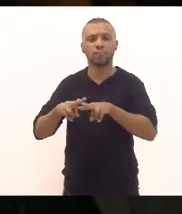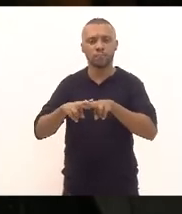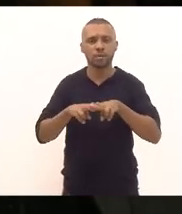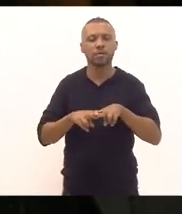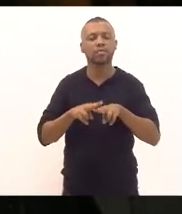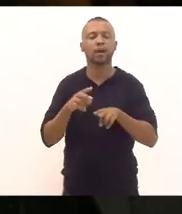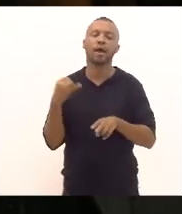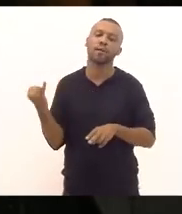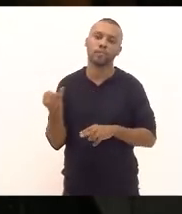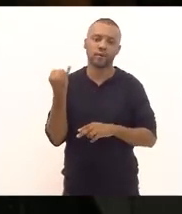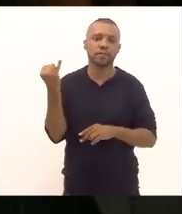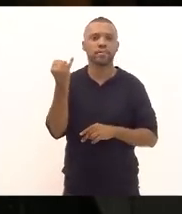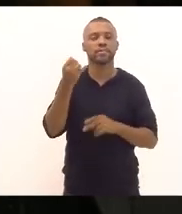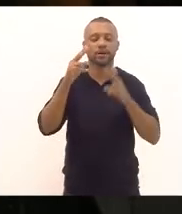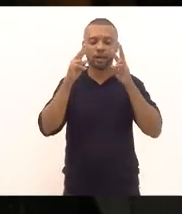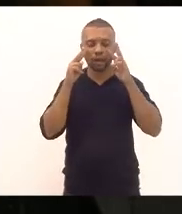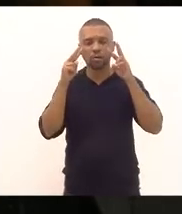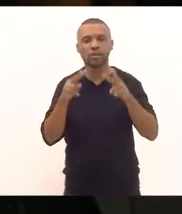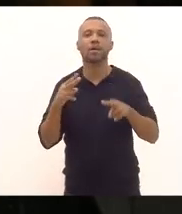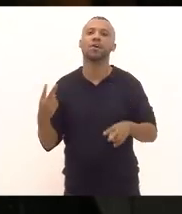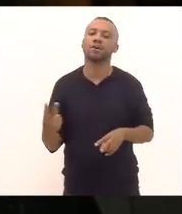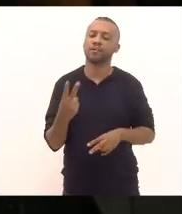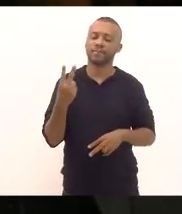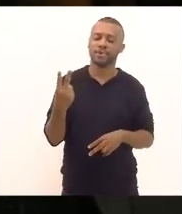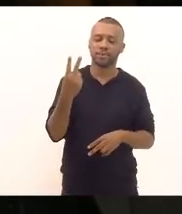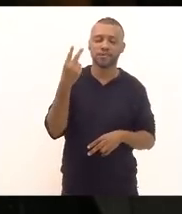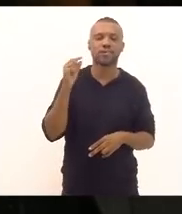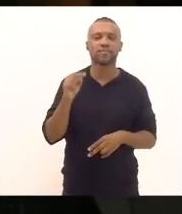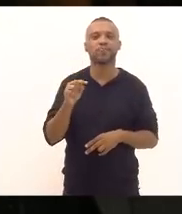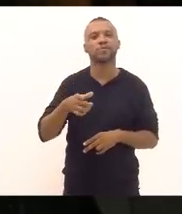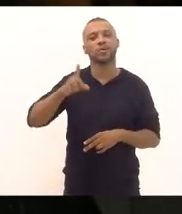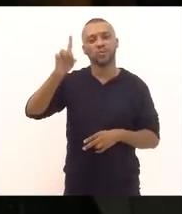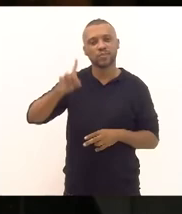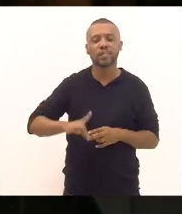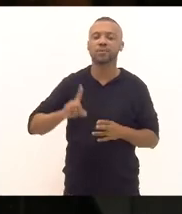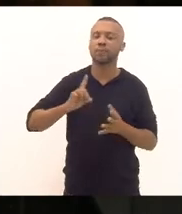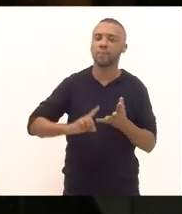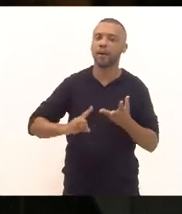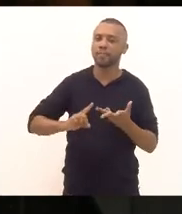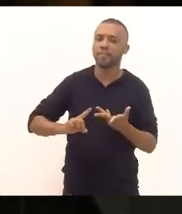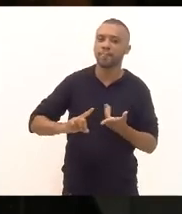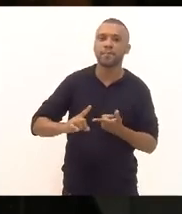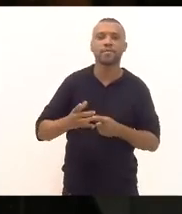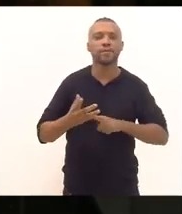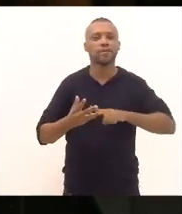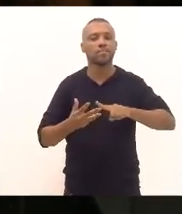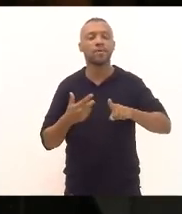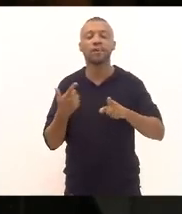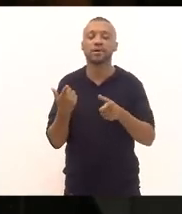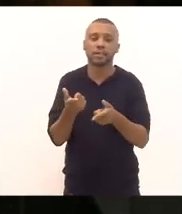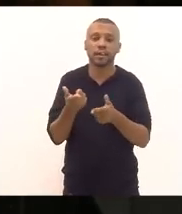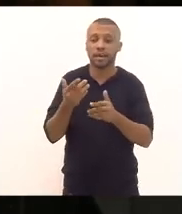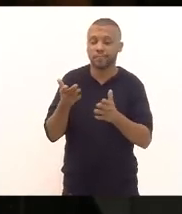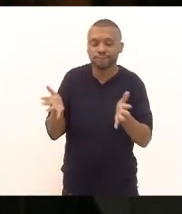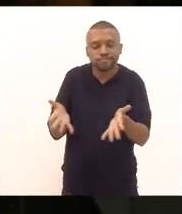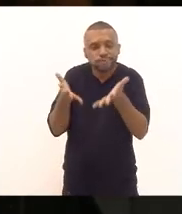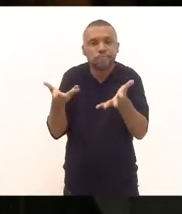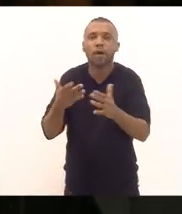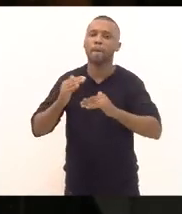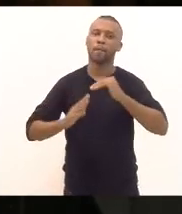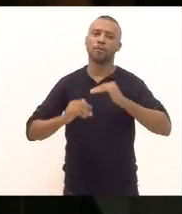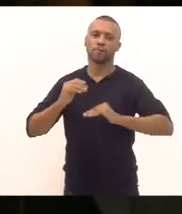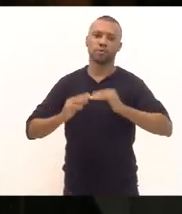é fundamental reconhecer o valor né os direitos né a necessidade de profissionalizar e